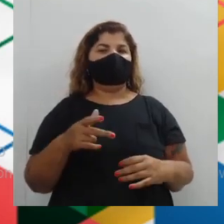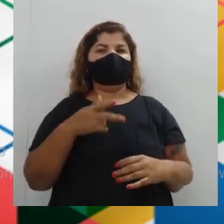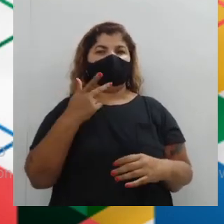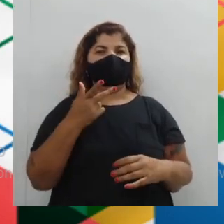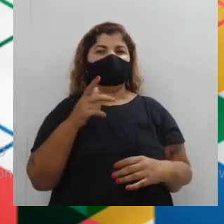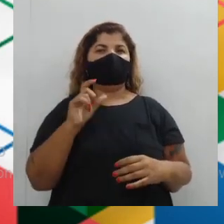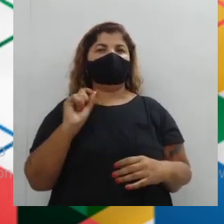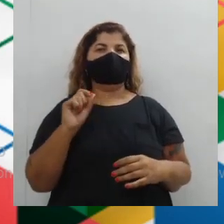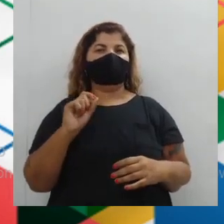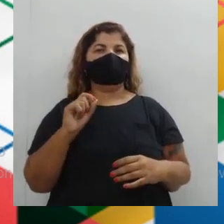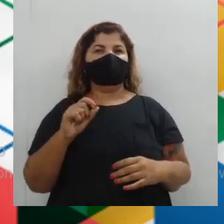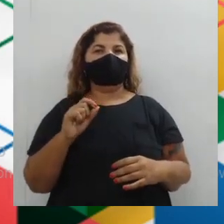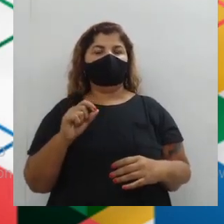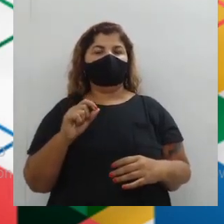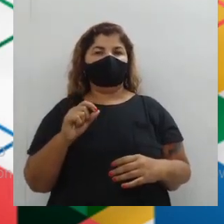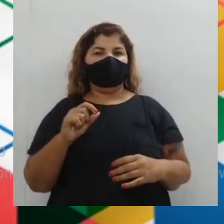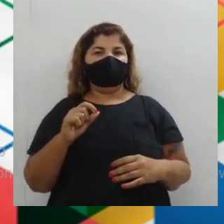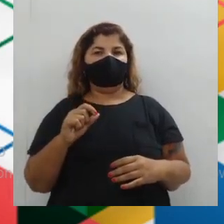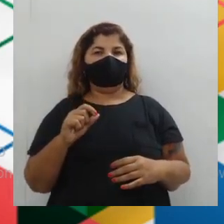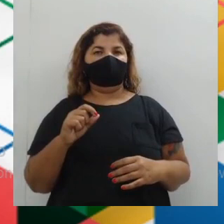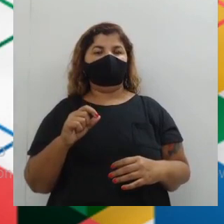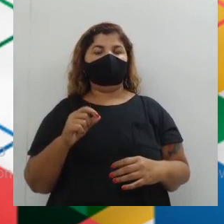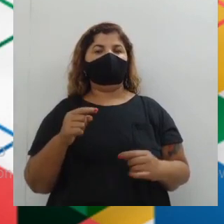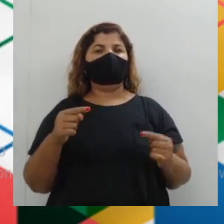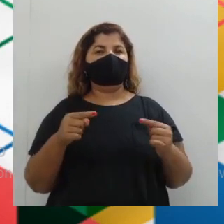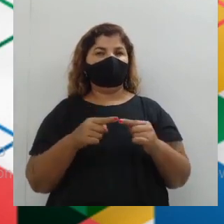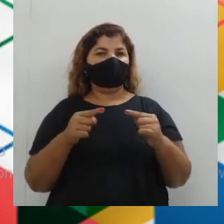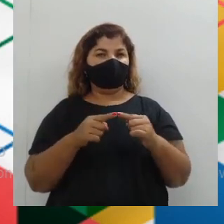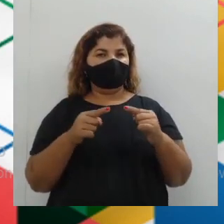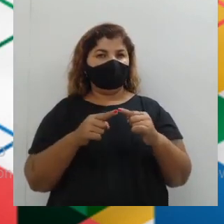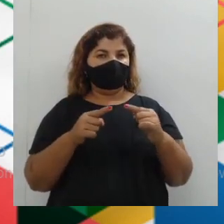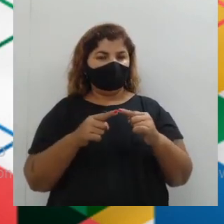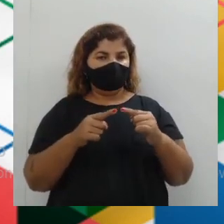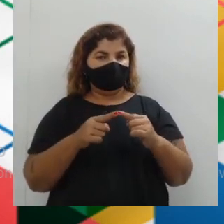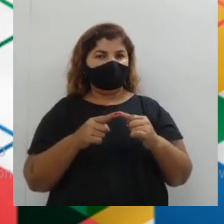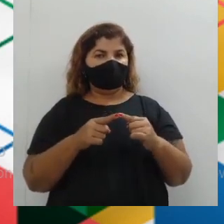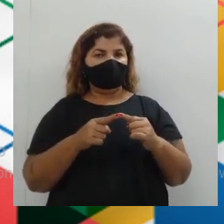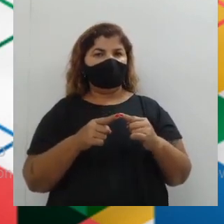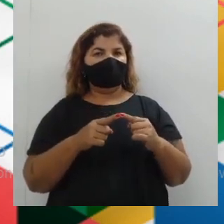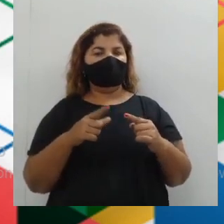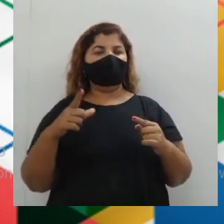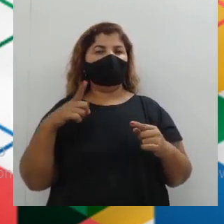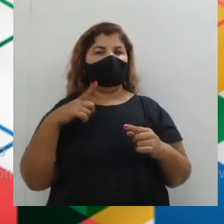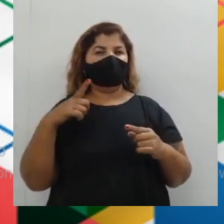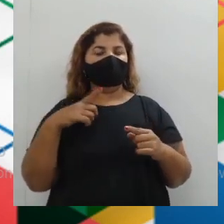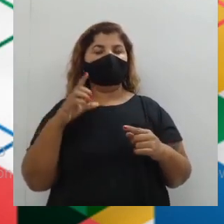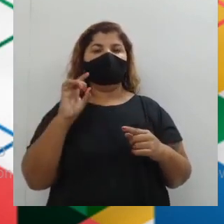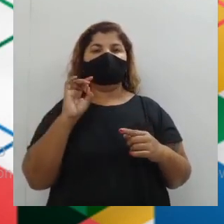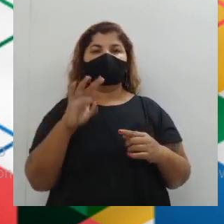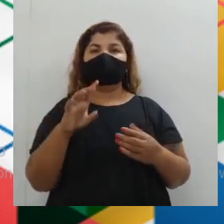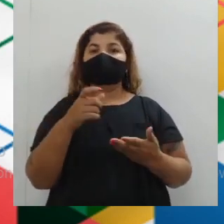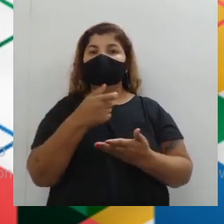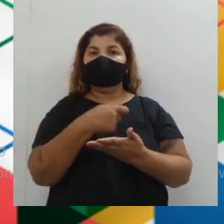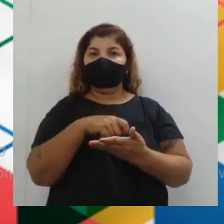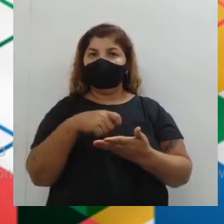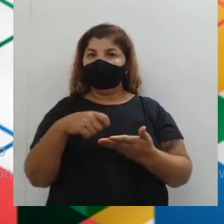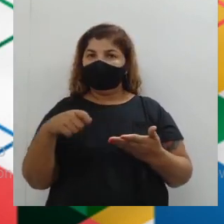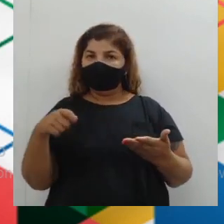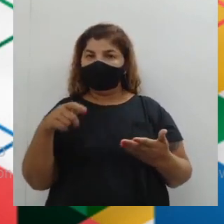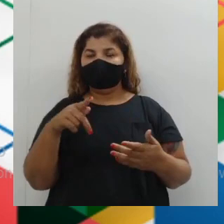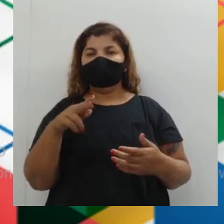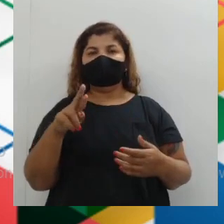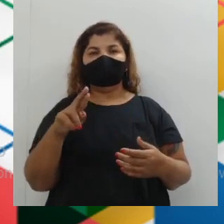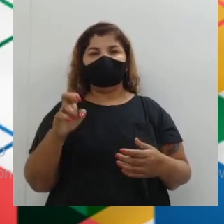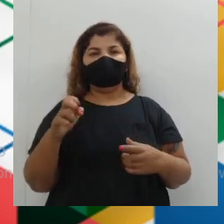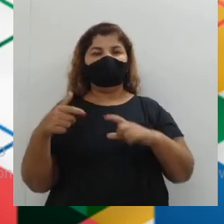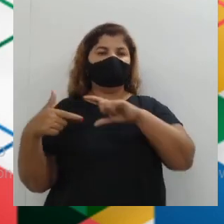que a alternativa que contém apenas escritores da literatura